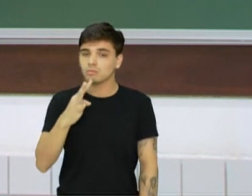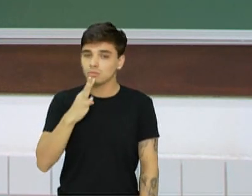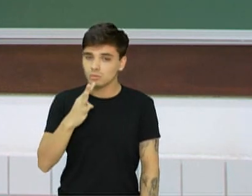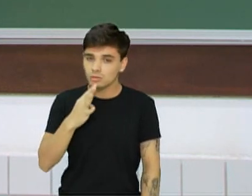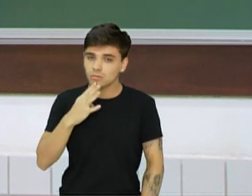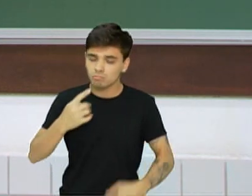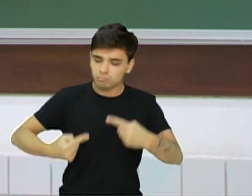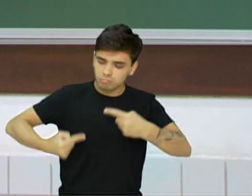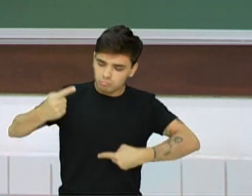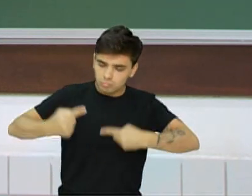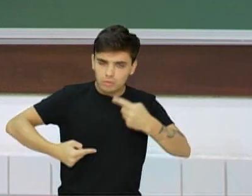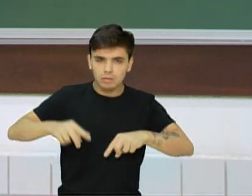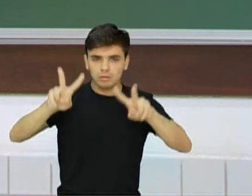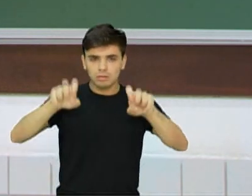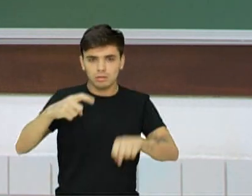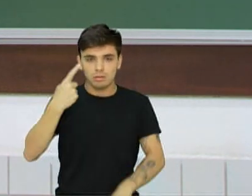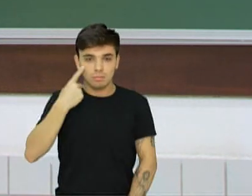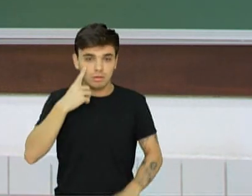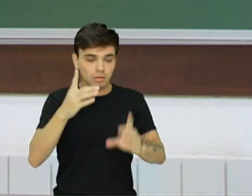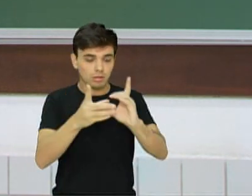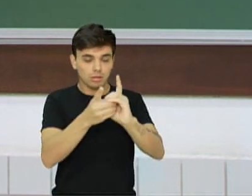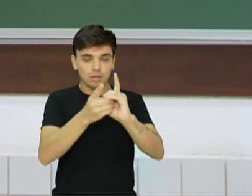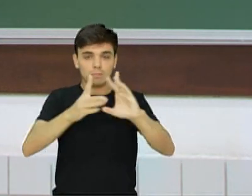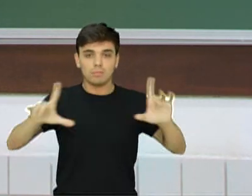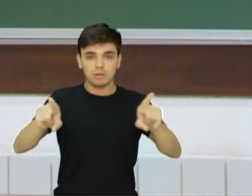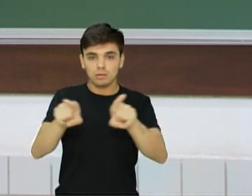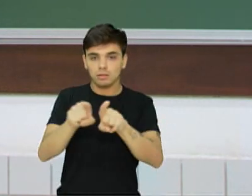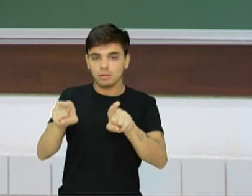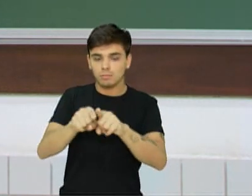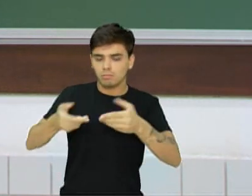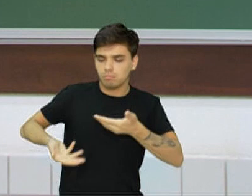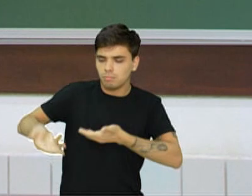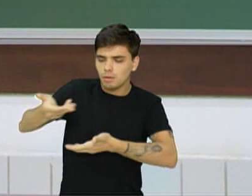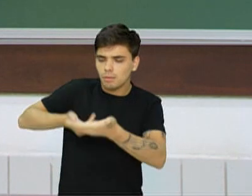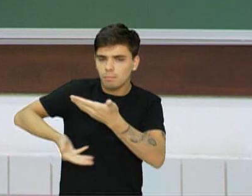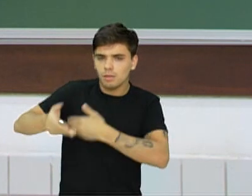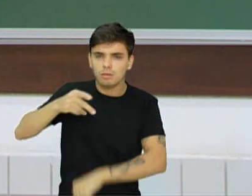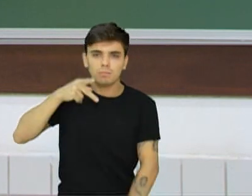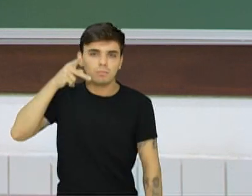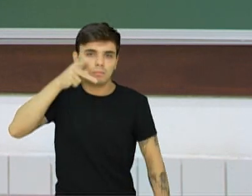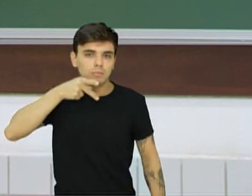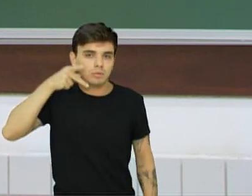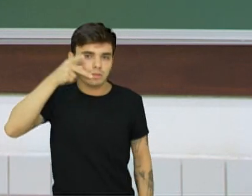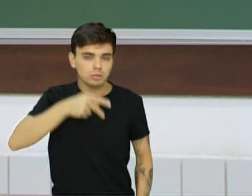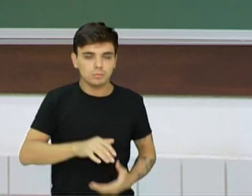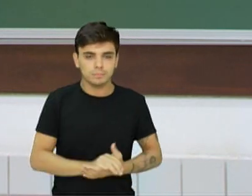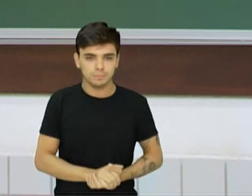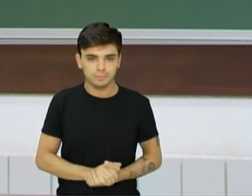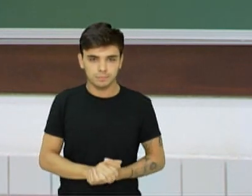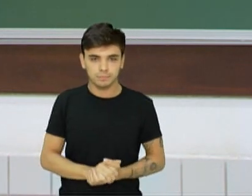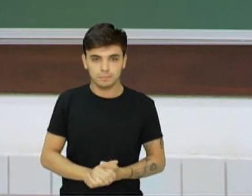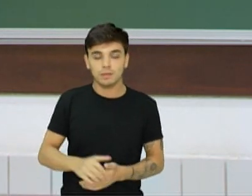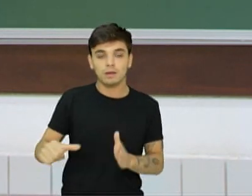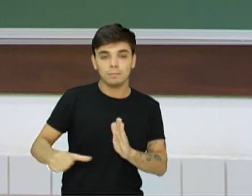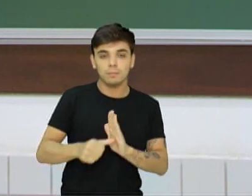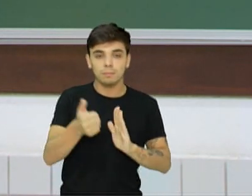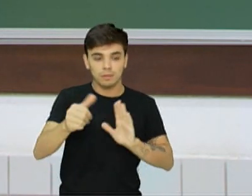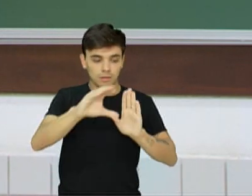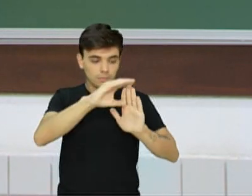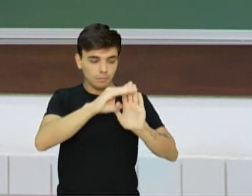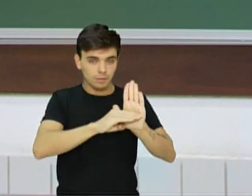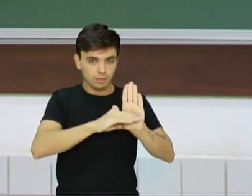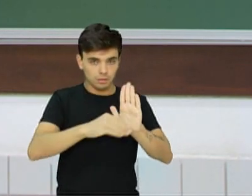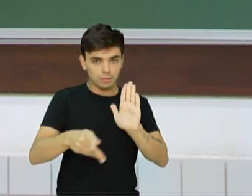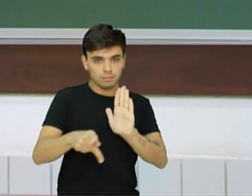qualquer discussão, que é o tema da democracia e participação política. Então essa é a primeira parte